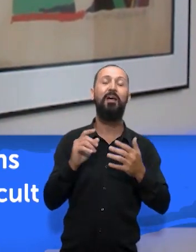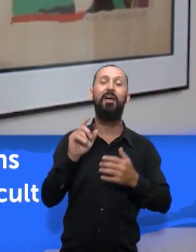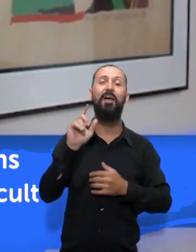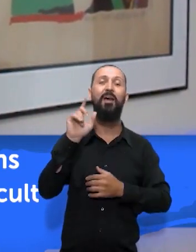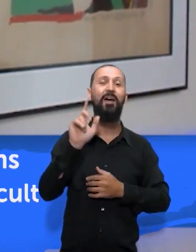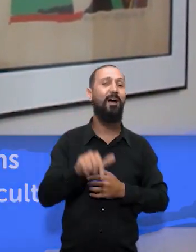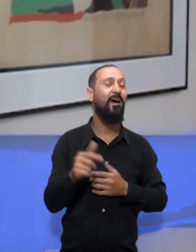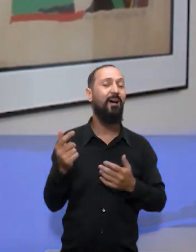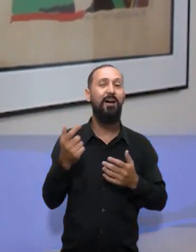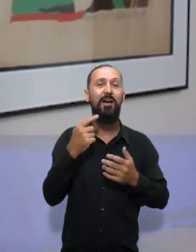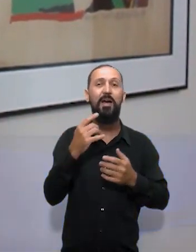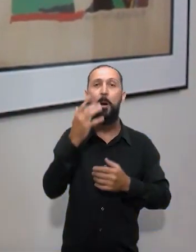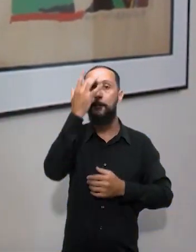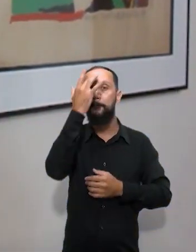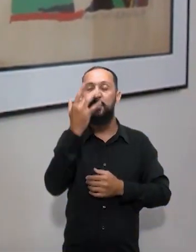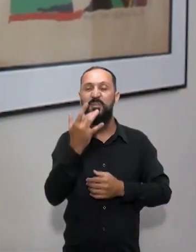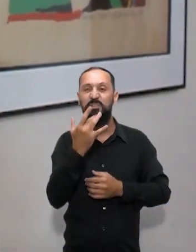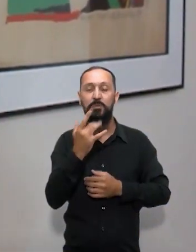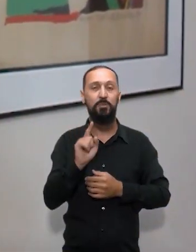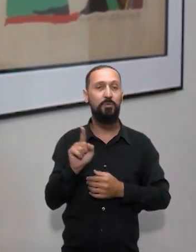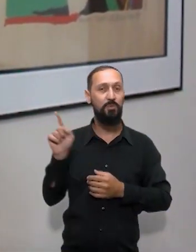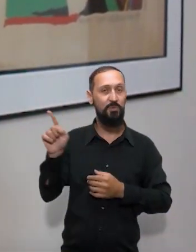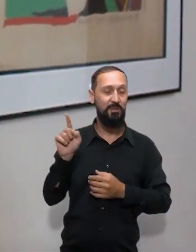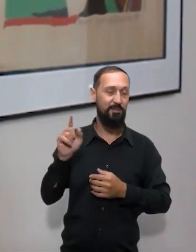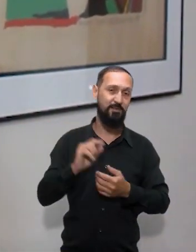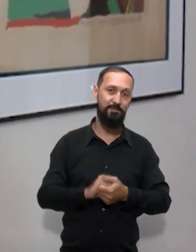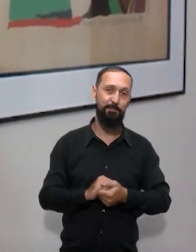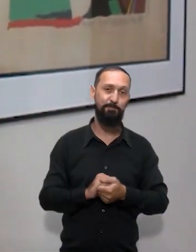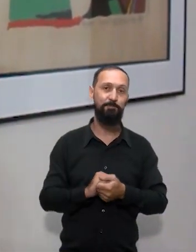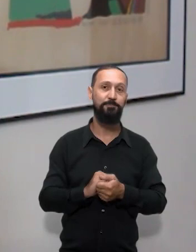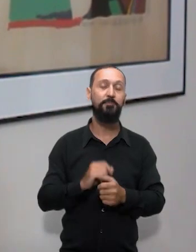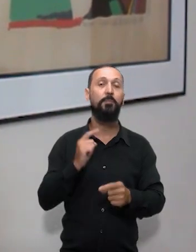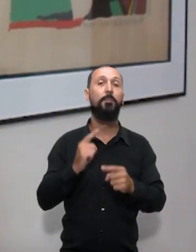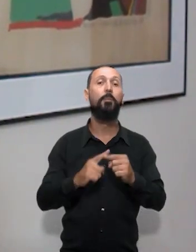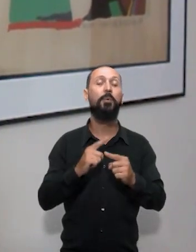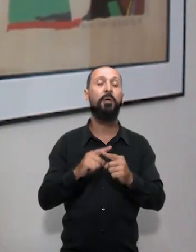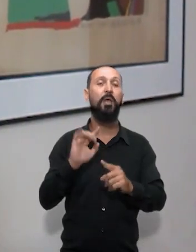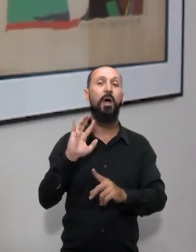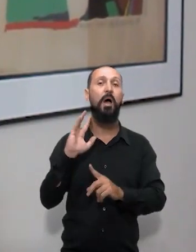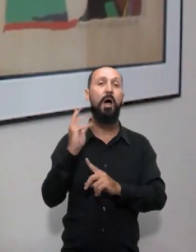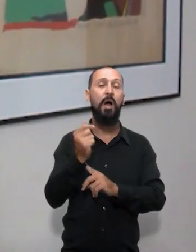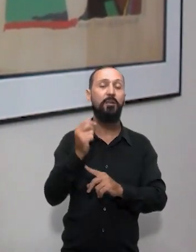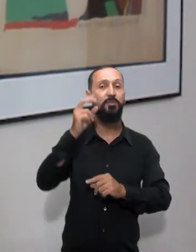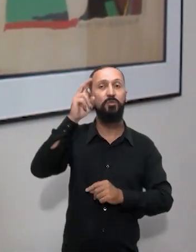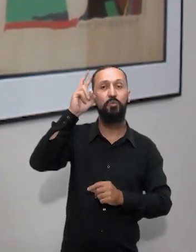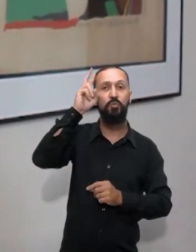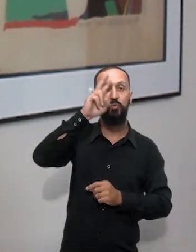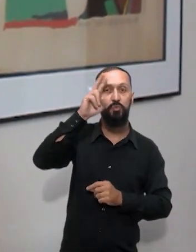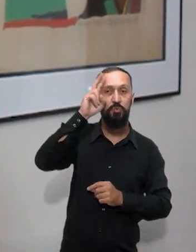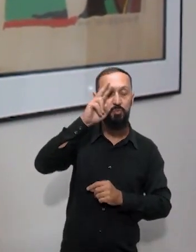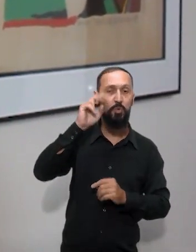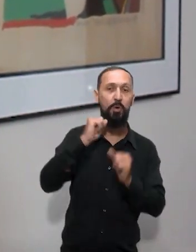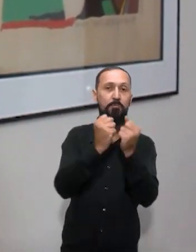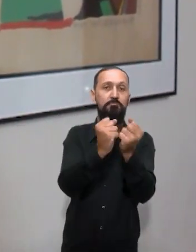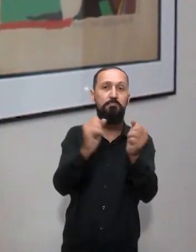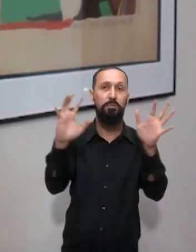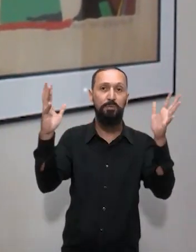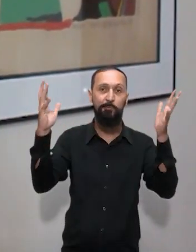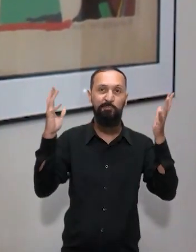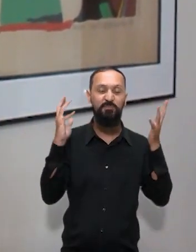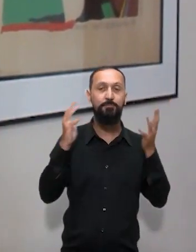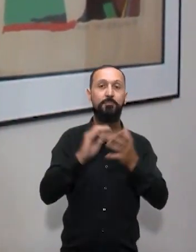com a personalidade do Henrique Spengler, porque para ele, arte, história,